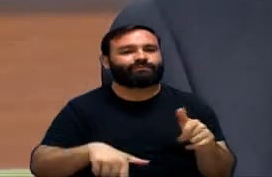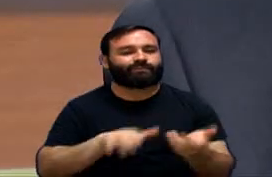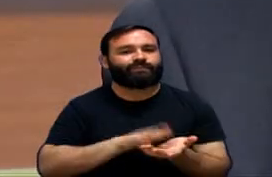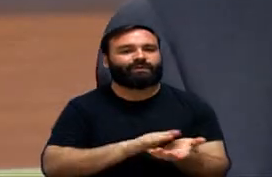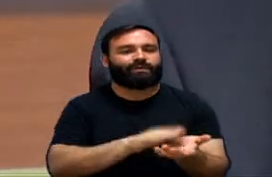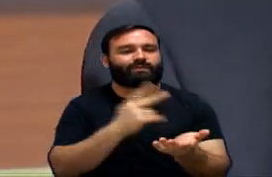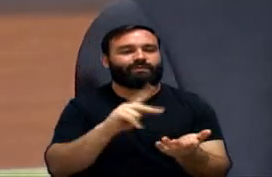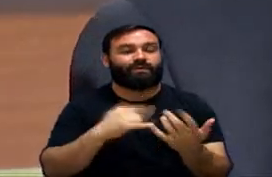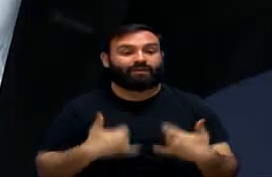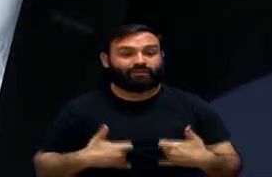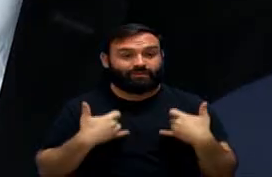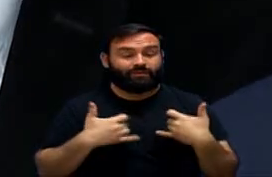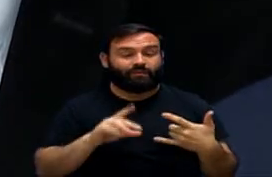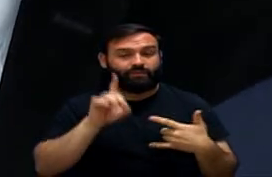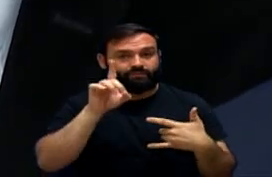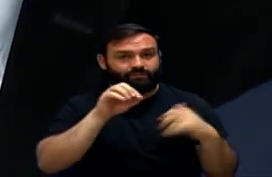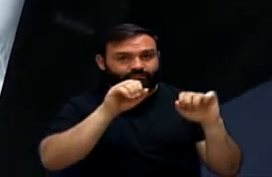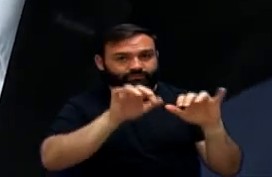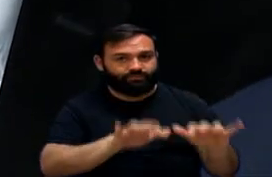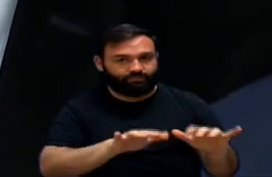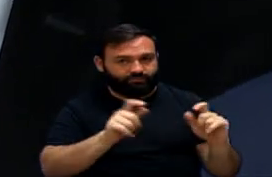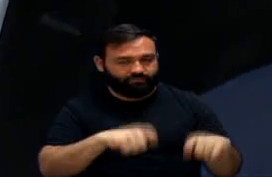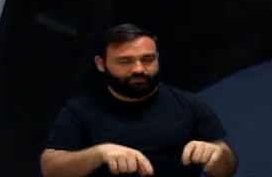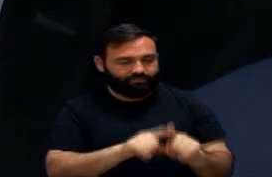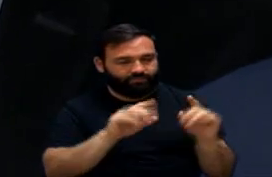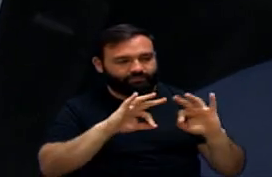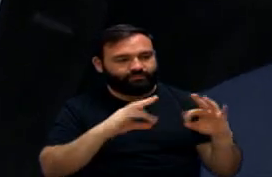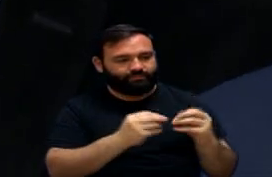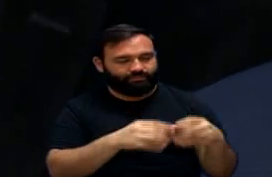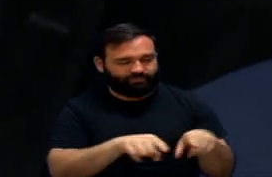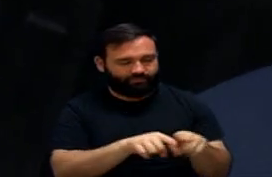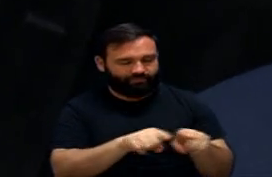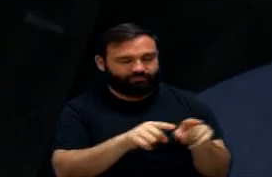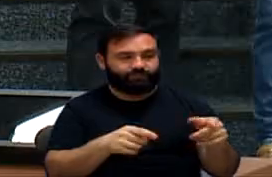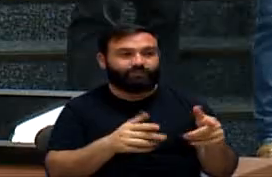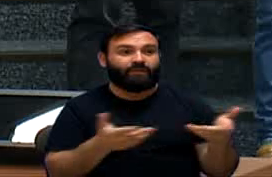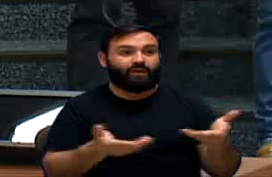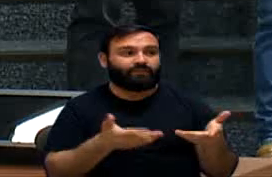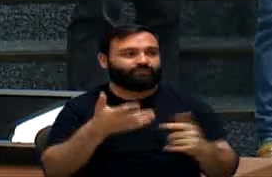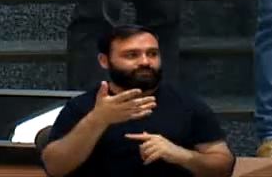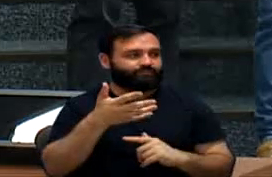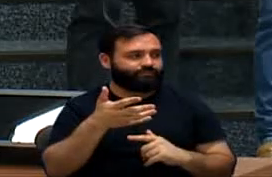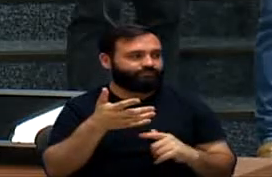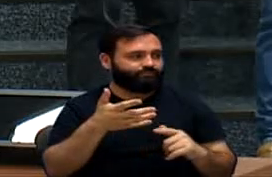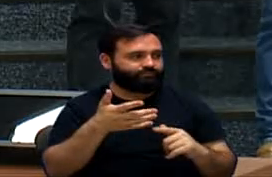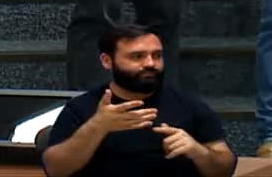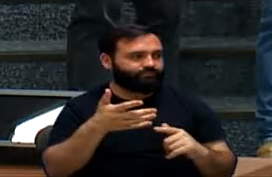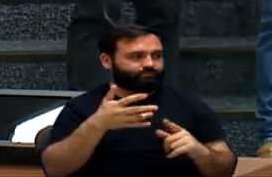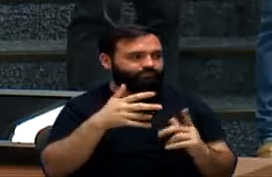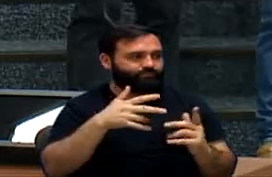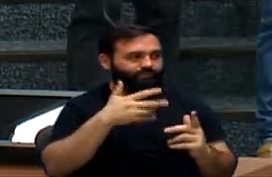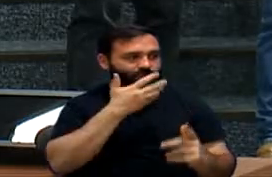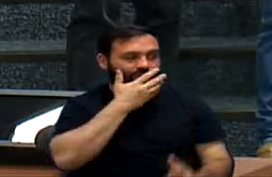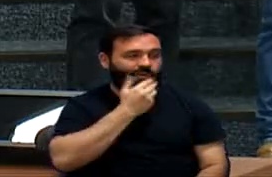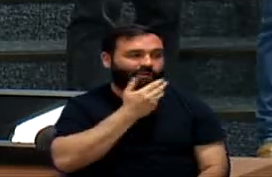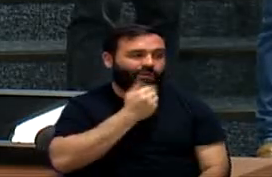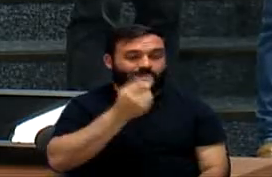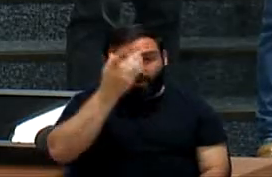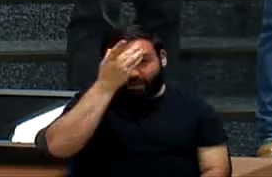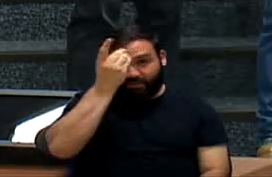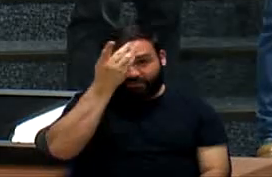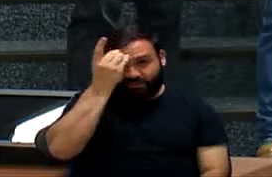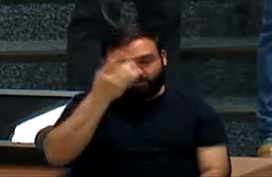parabéns pelo esse aniversário e que Deus possa abençoar você e sua família tá bom eu gostaria de passar pro nosso amigo aqui o